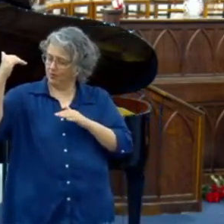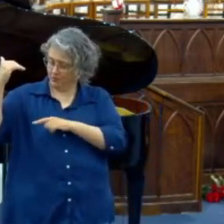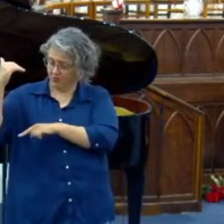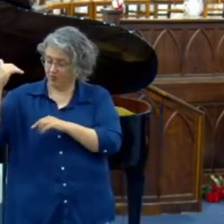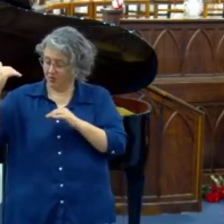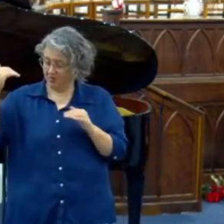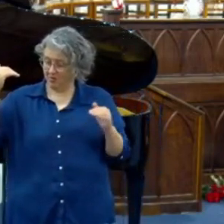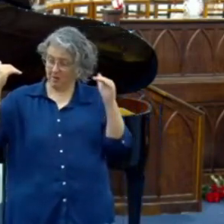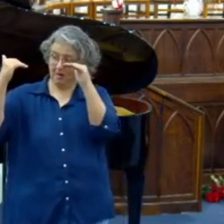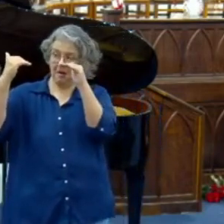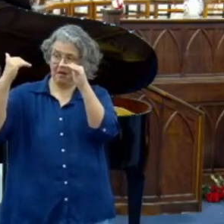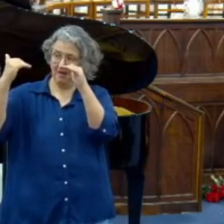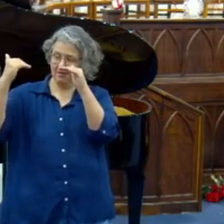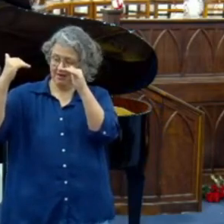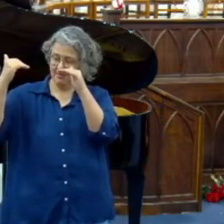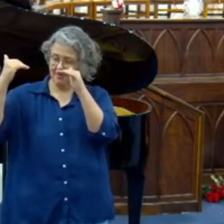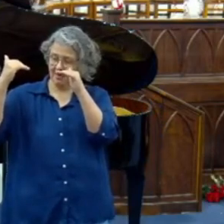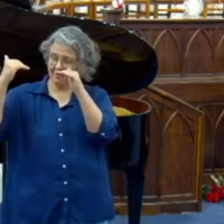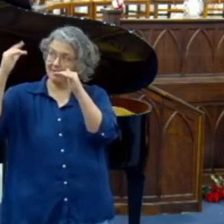de você?